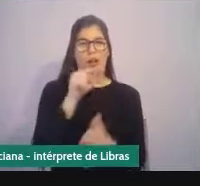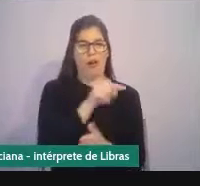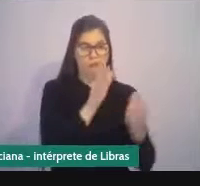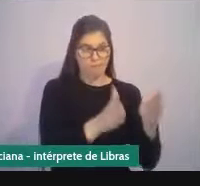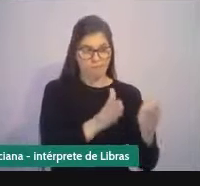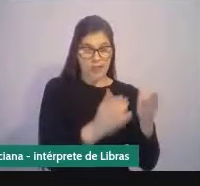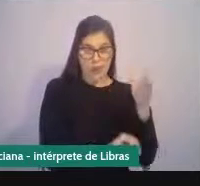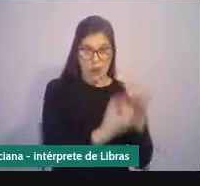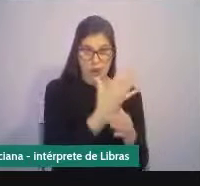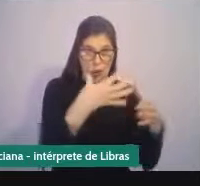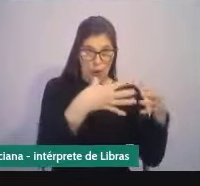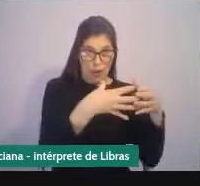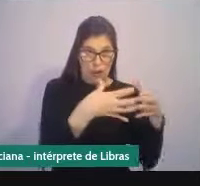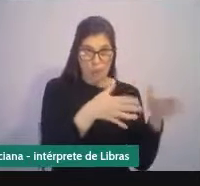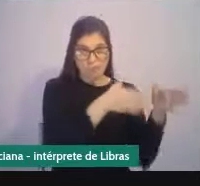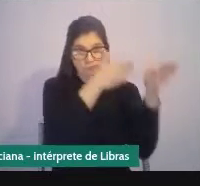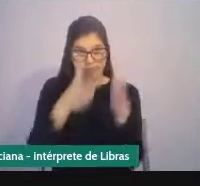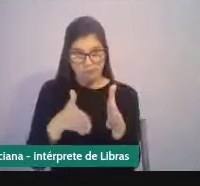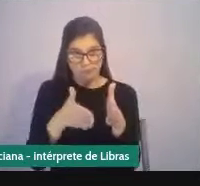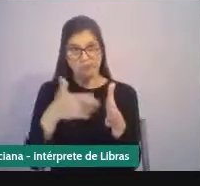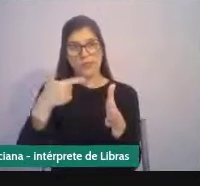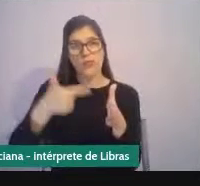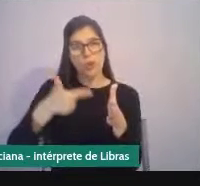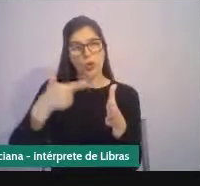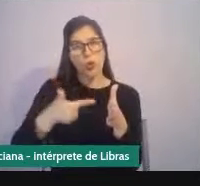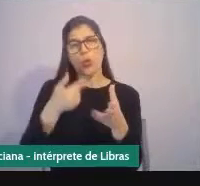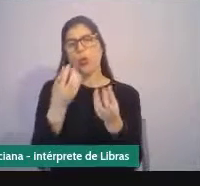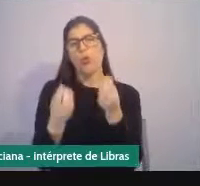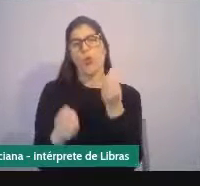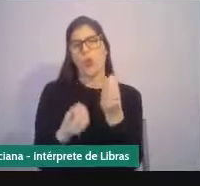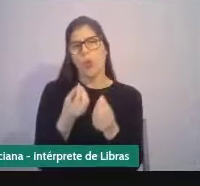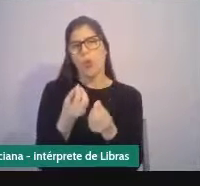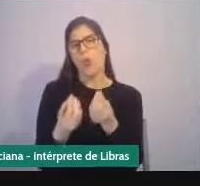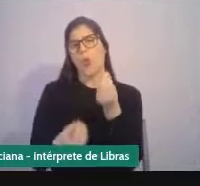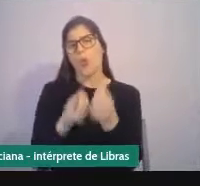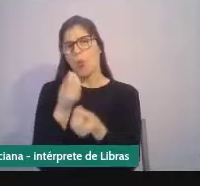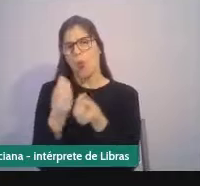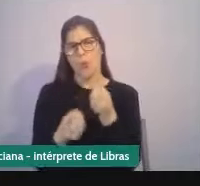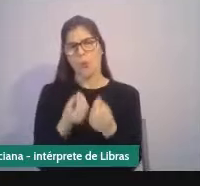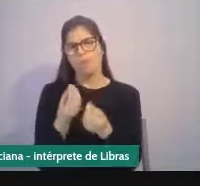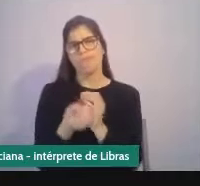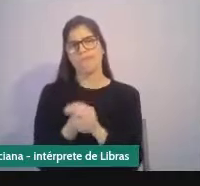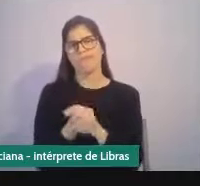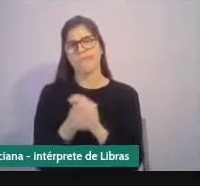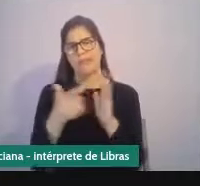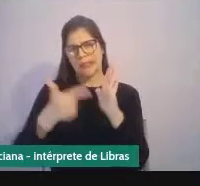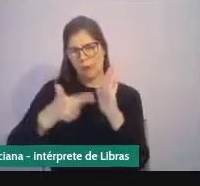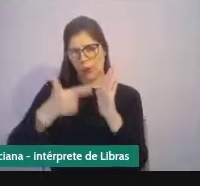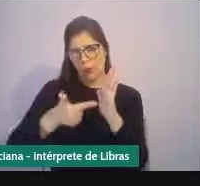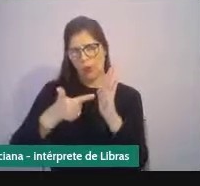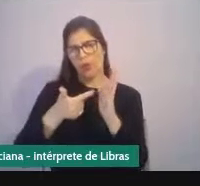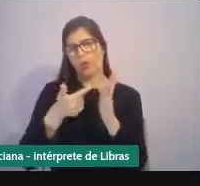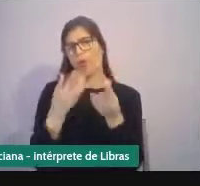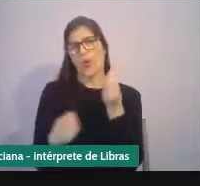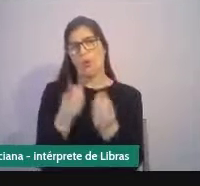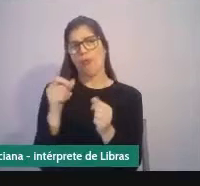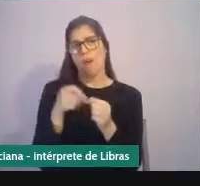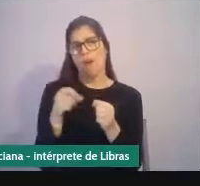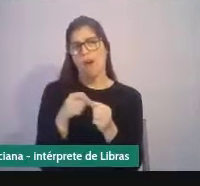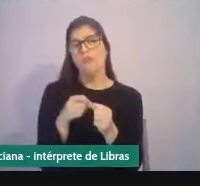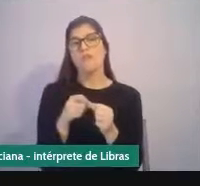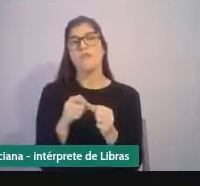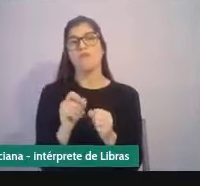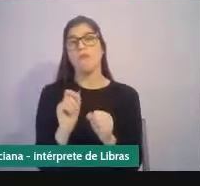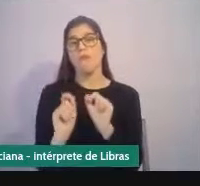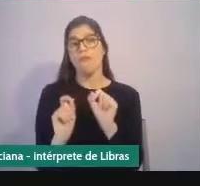e identificar aspectos dos currículos dos diferentes campos por eixo tecnológico, na etapa 2, nós realizamos um curso